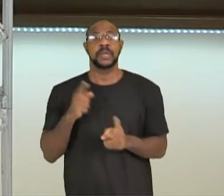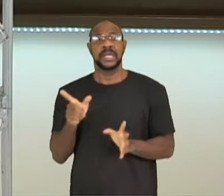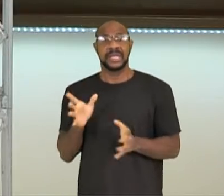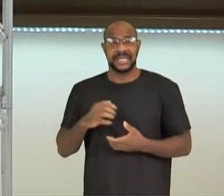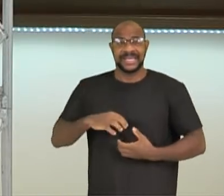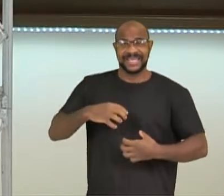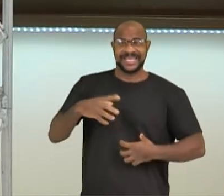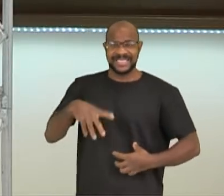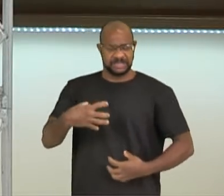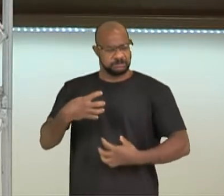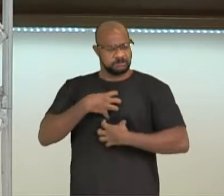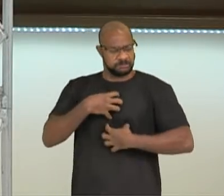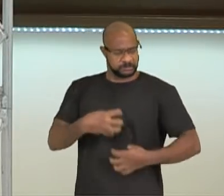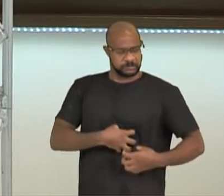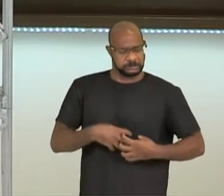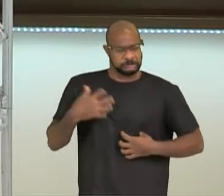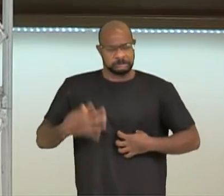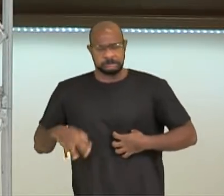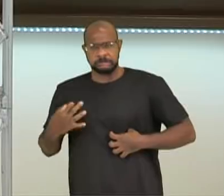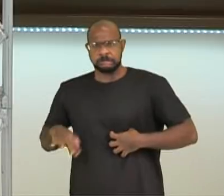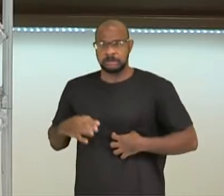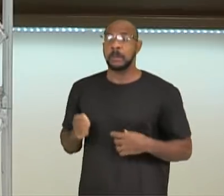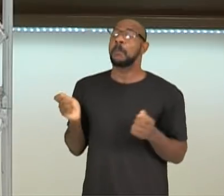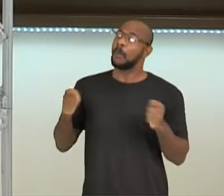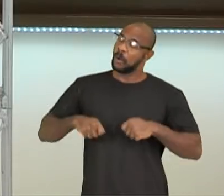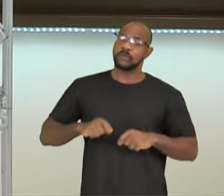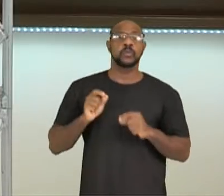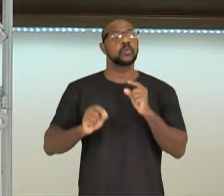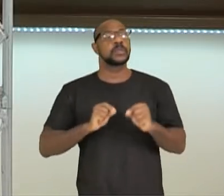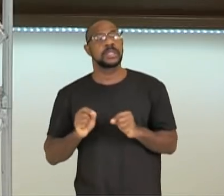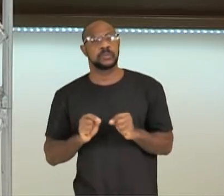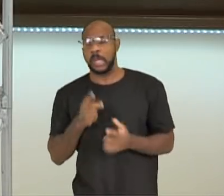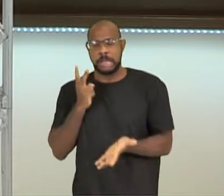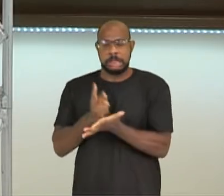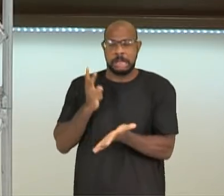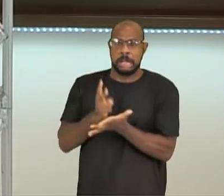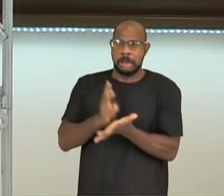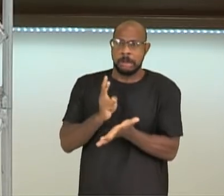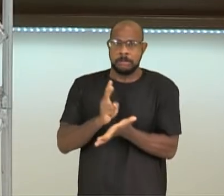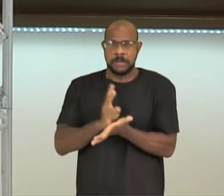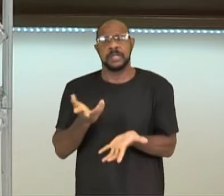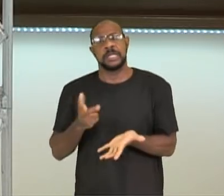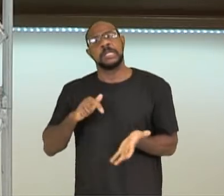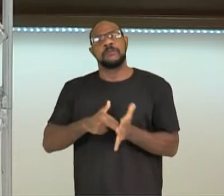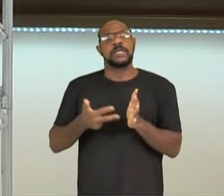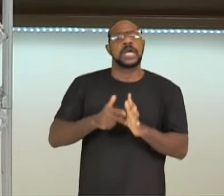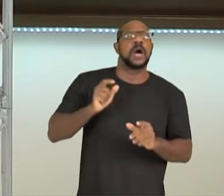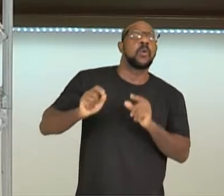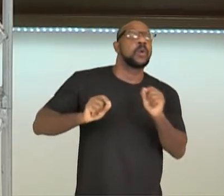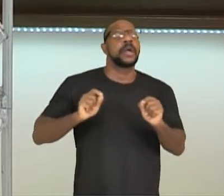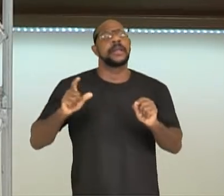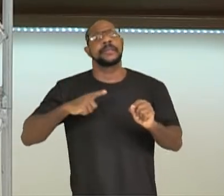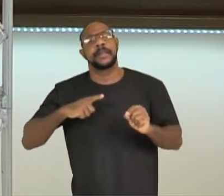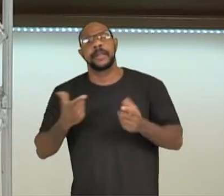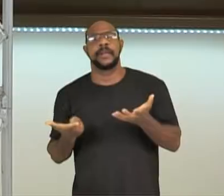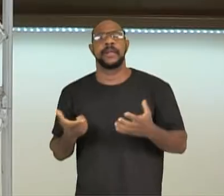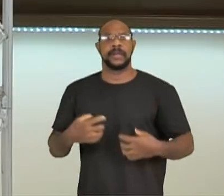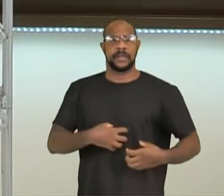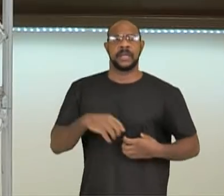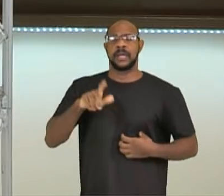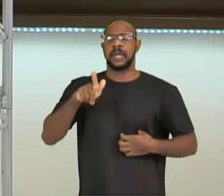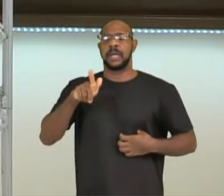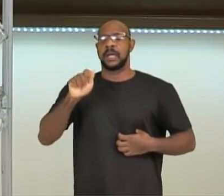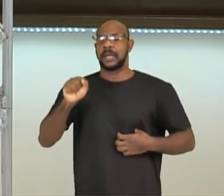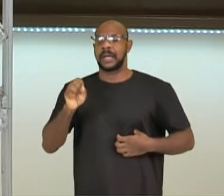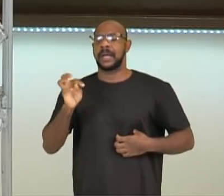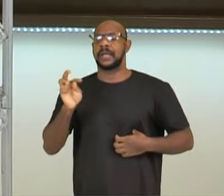esses sintomas podem, tá? Não quer dizer, né, que sempre vão significar a gastrite,